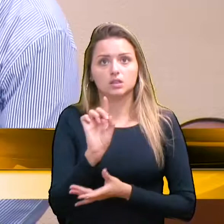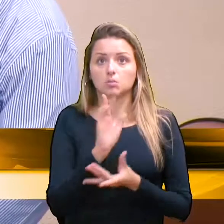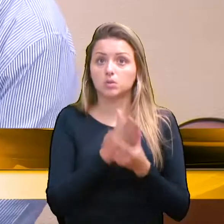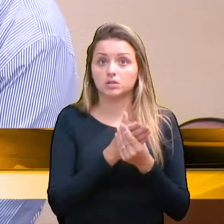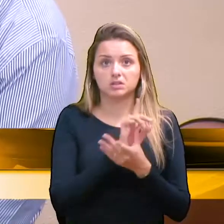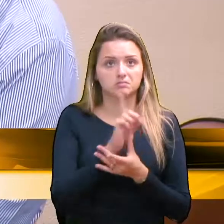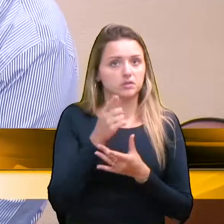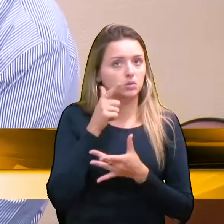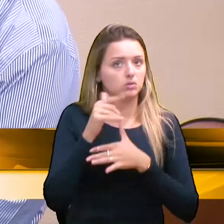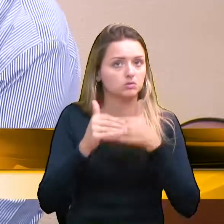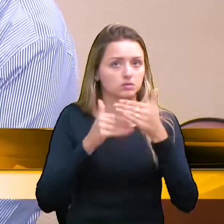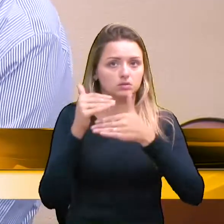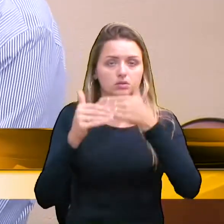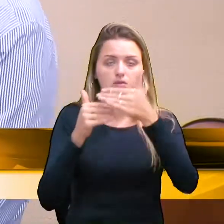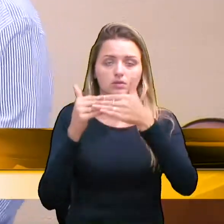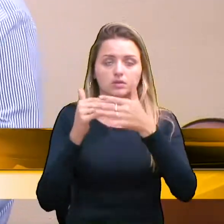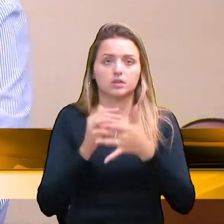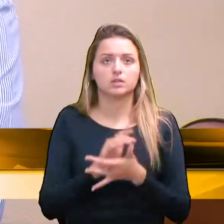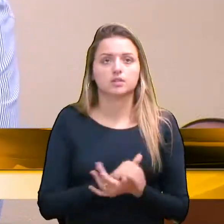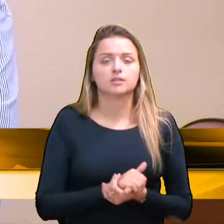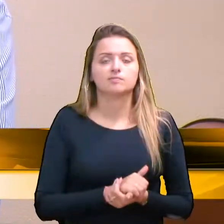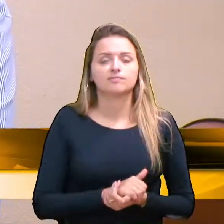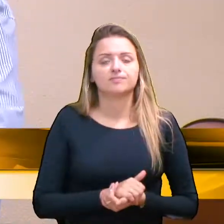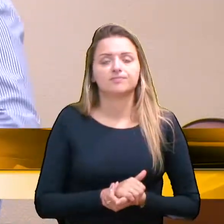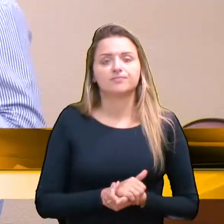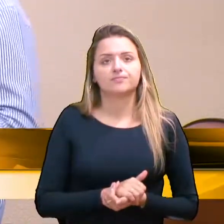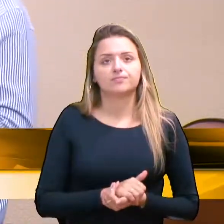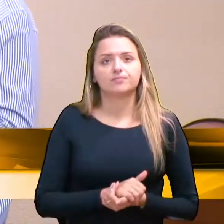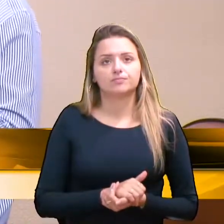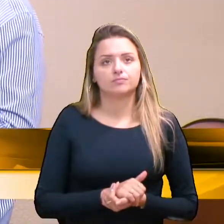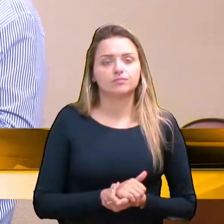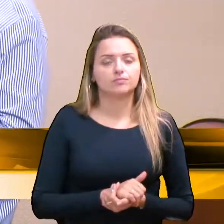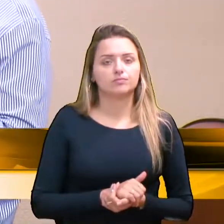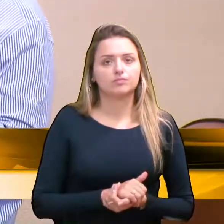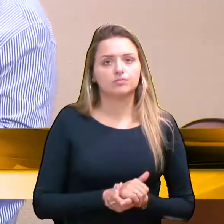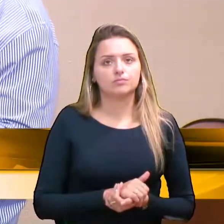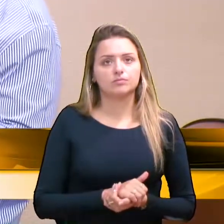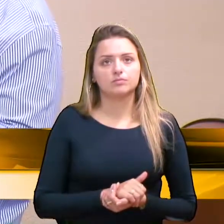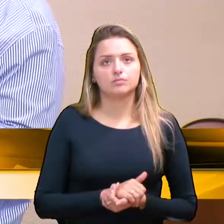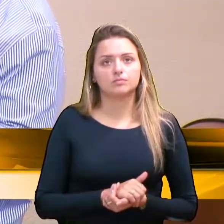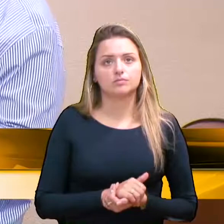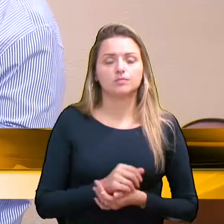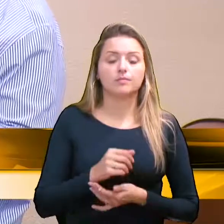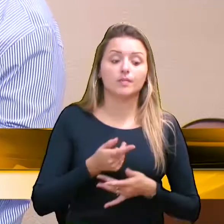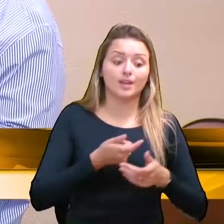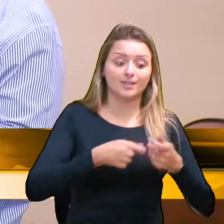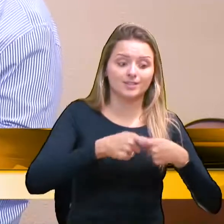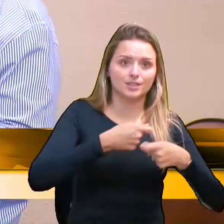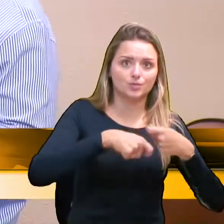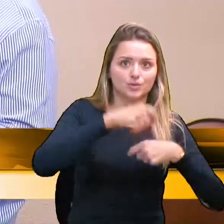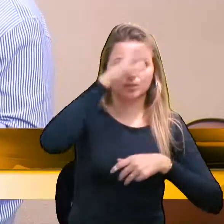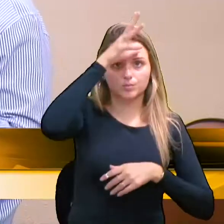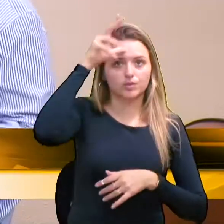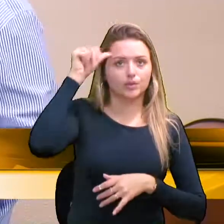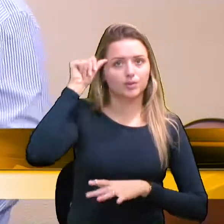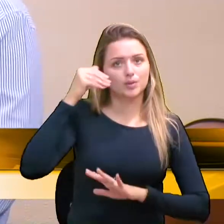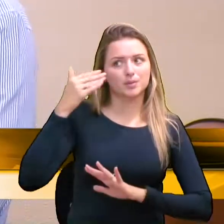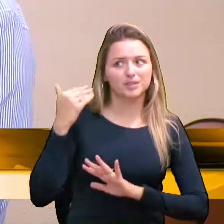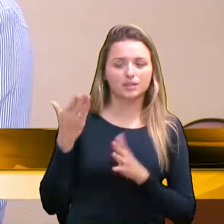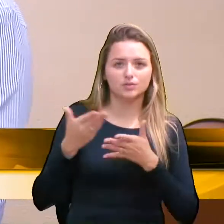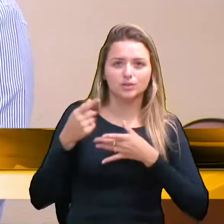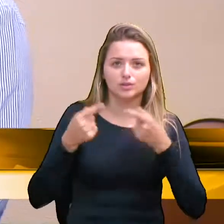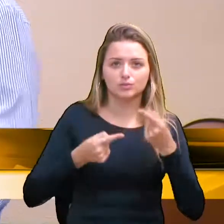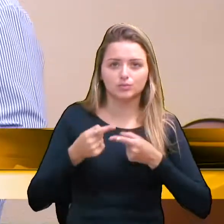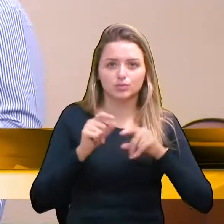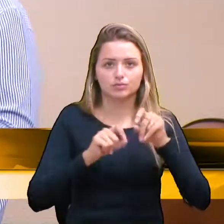do papel, vereador Cassina. Então, que as administrações passadas vinham tocando nesse assunto.